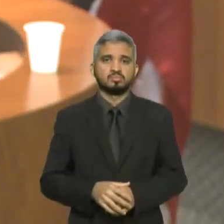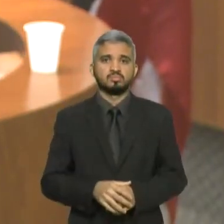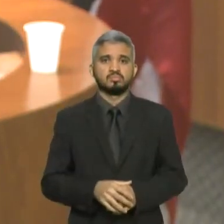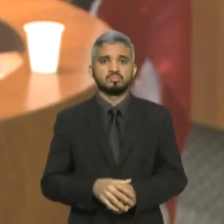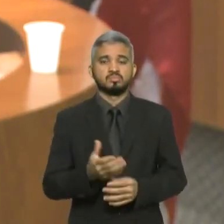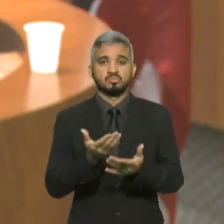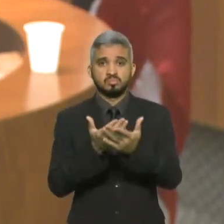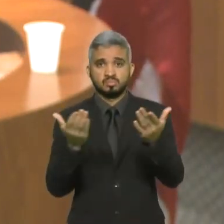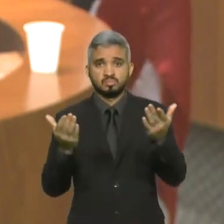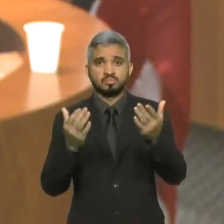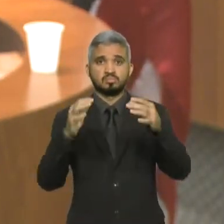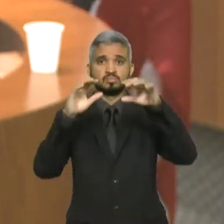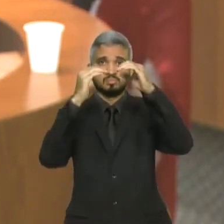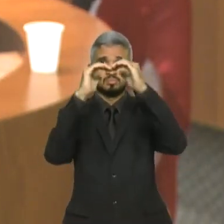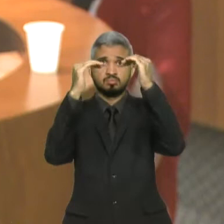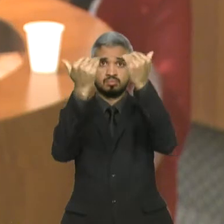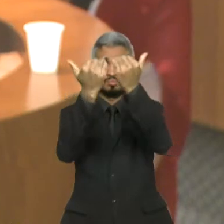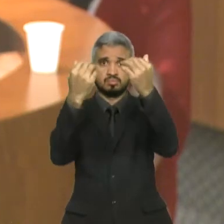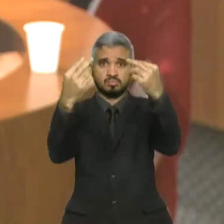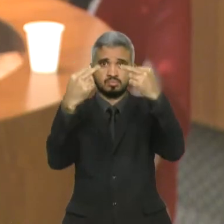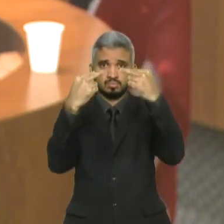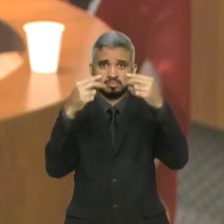pela TV e Rádio Assembleia.